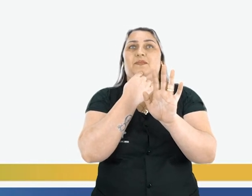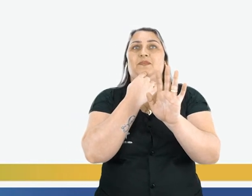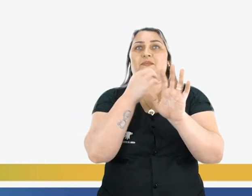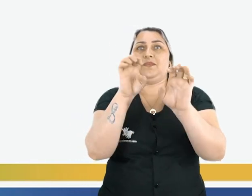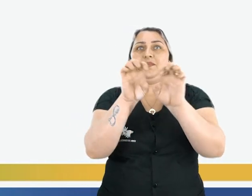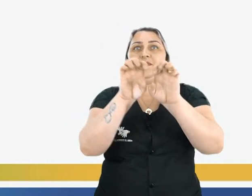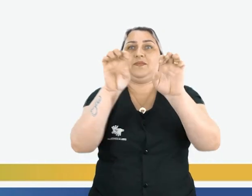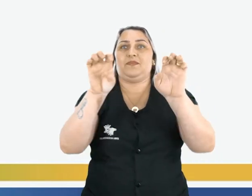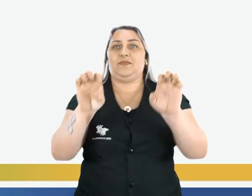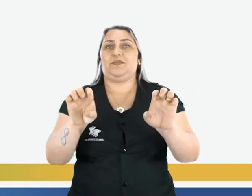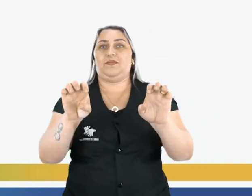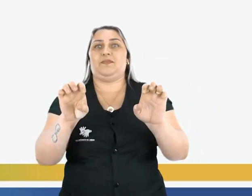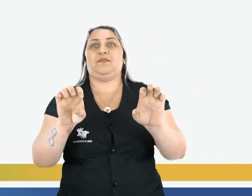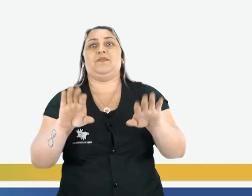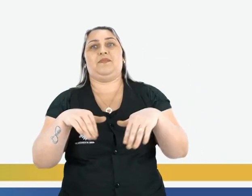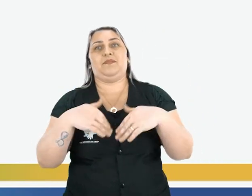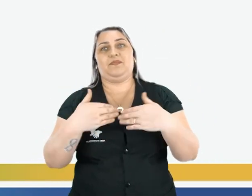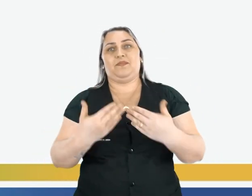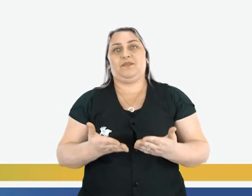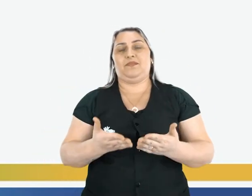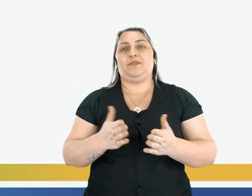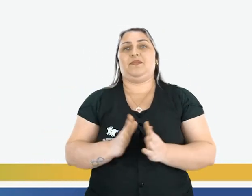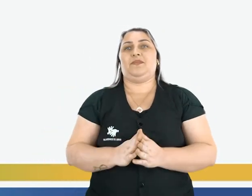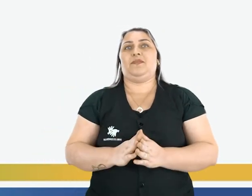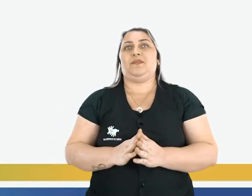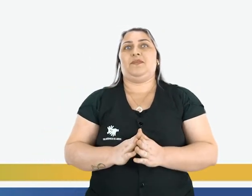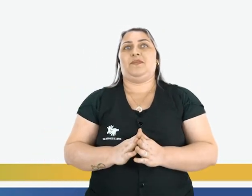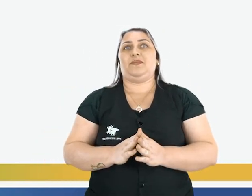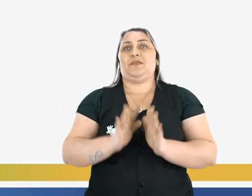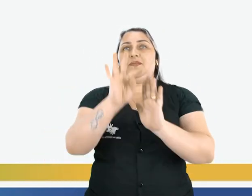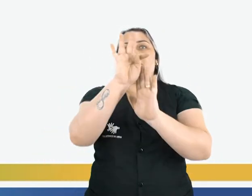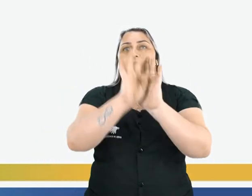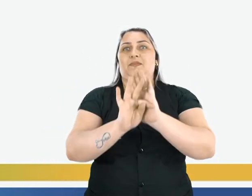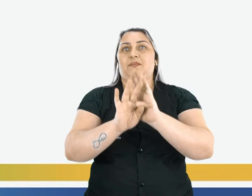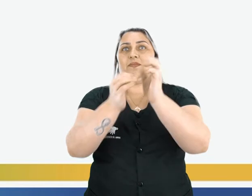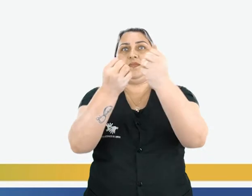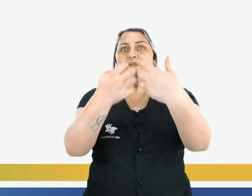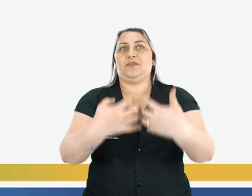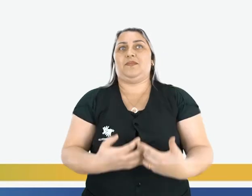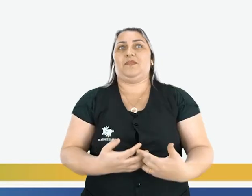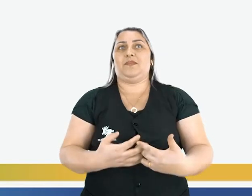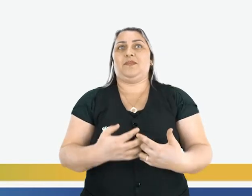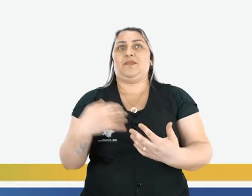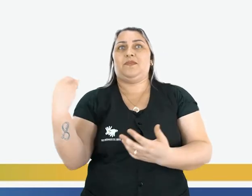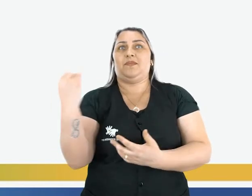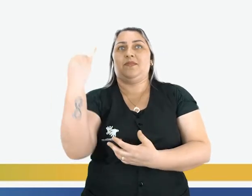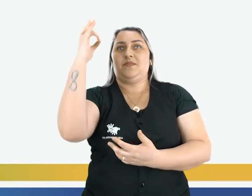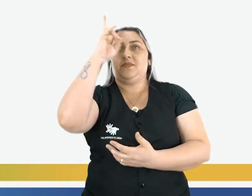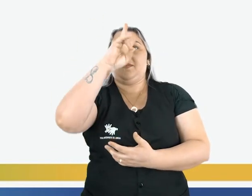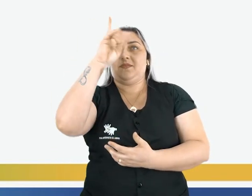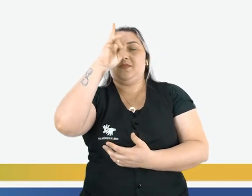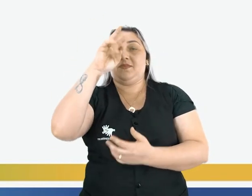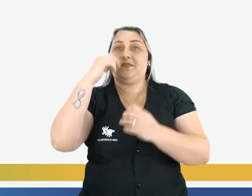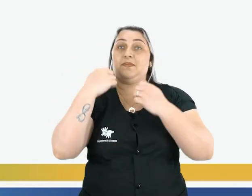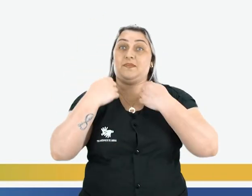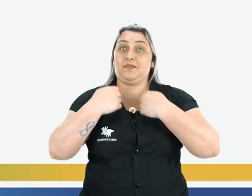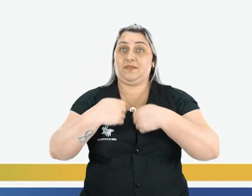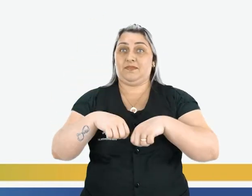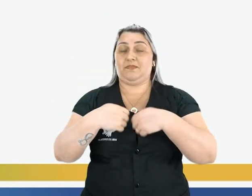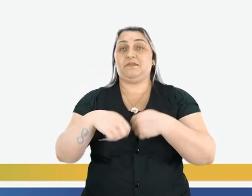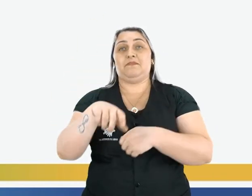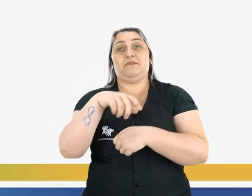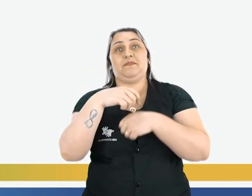Estrutura de uma fábula. Sendo a fábula um texto narrativo, é importante lembrar-se de que